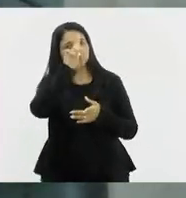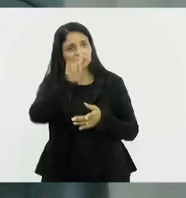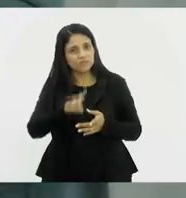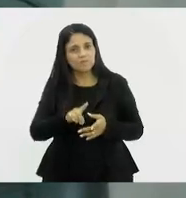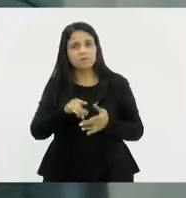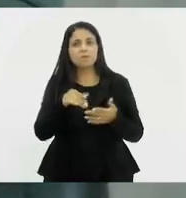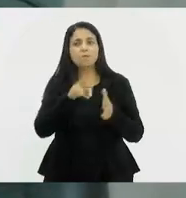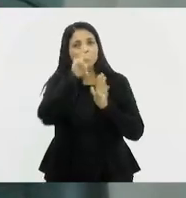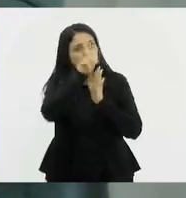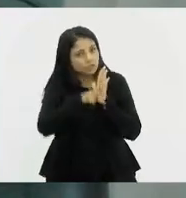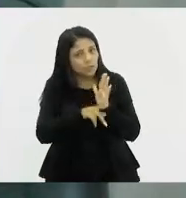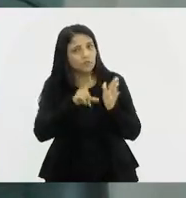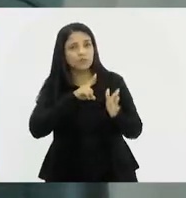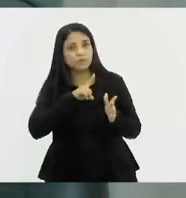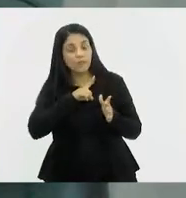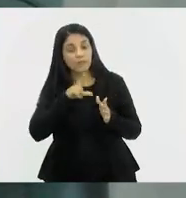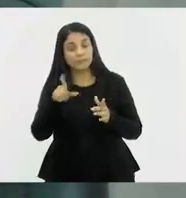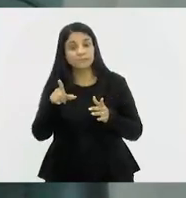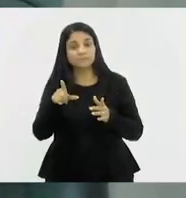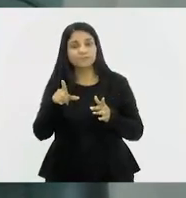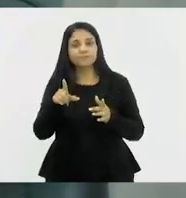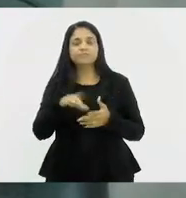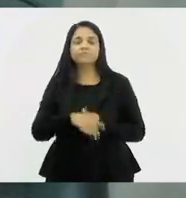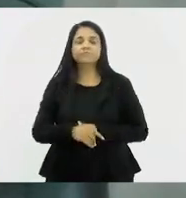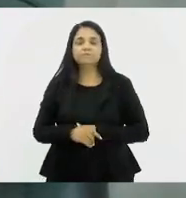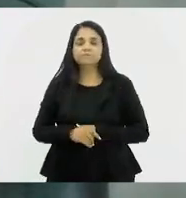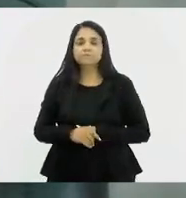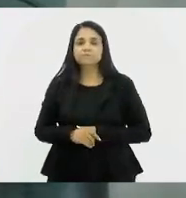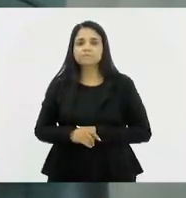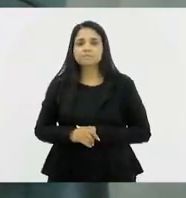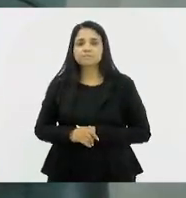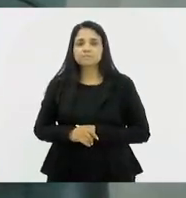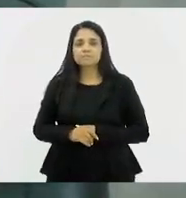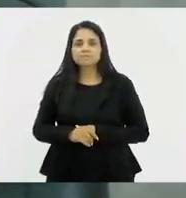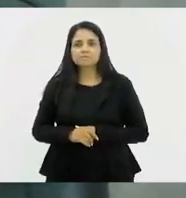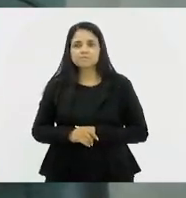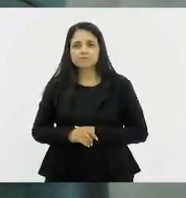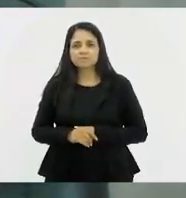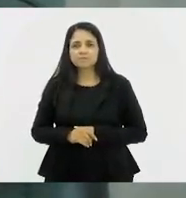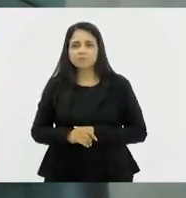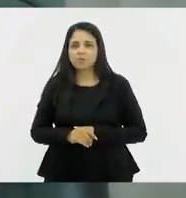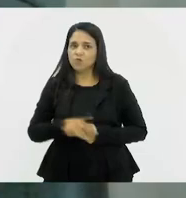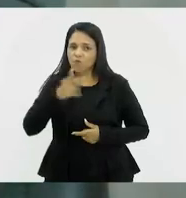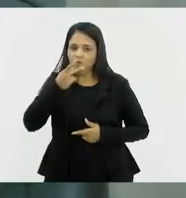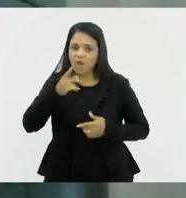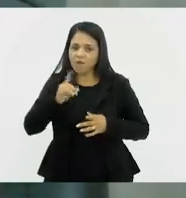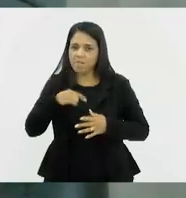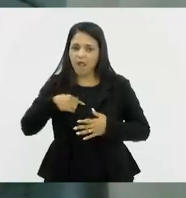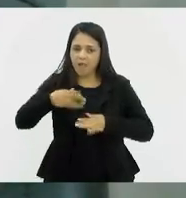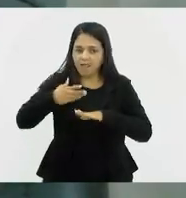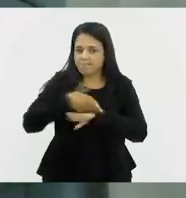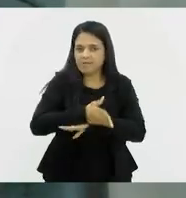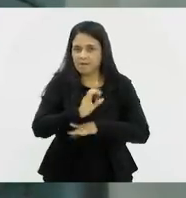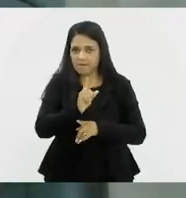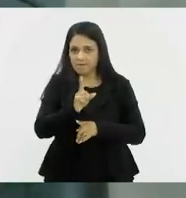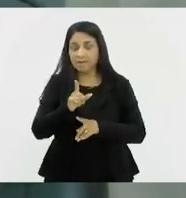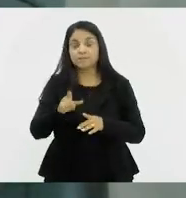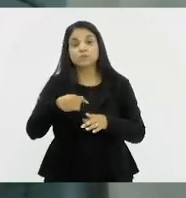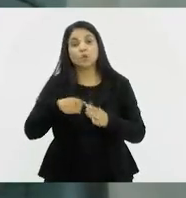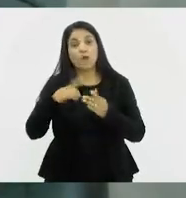para vocês irem lá harmonicamente. Então, o artigo 22, eu vou pedir que